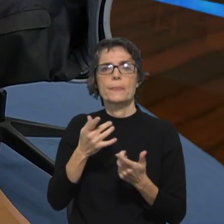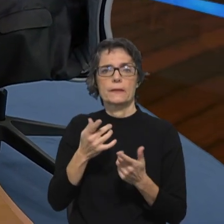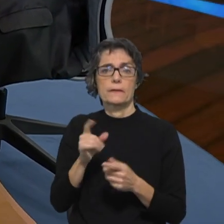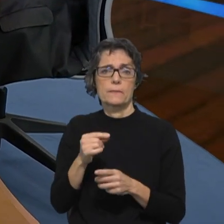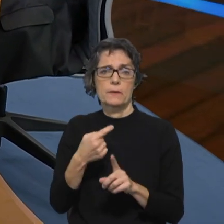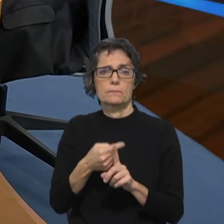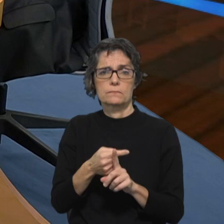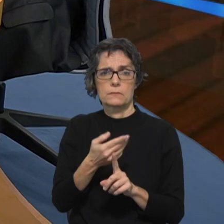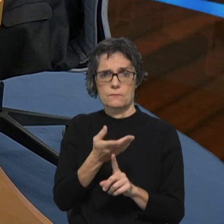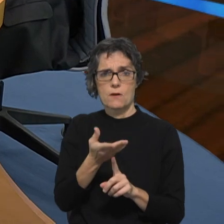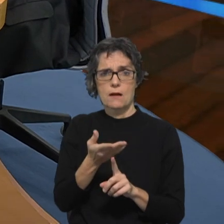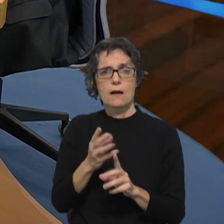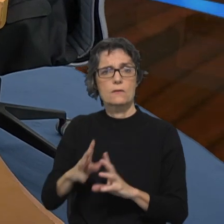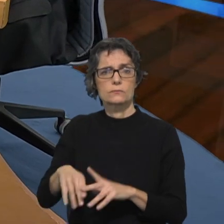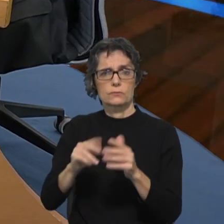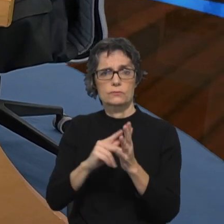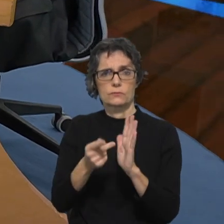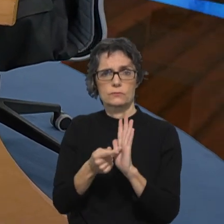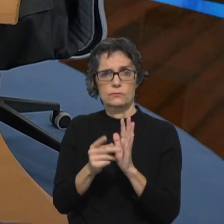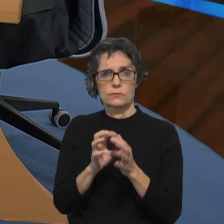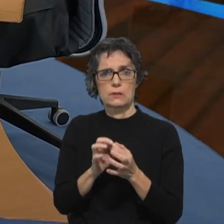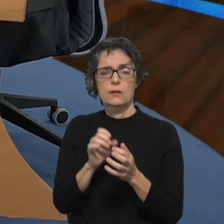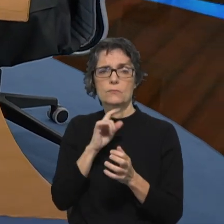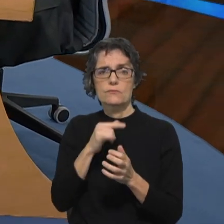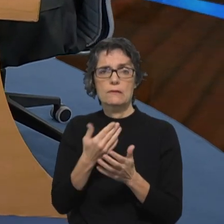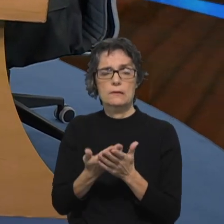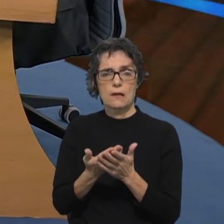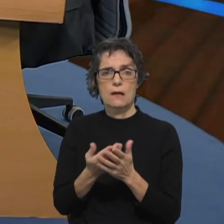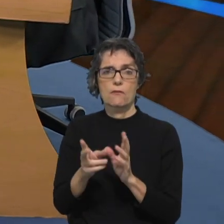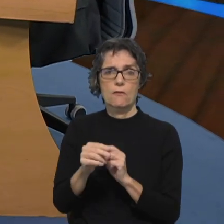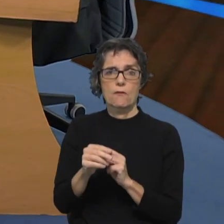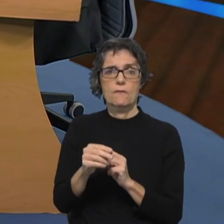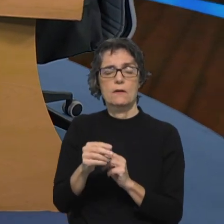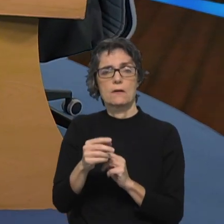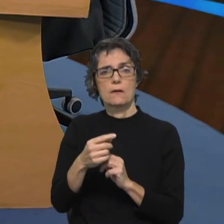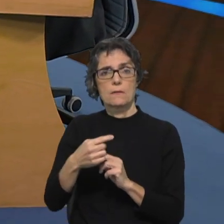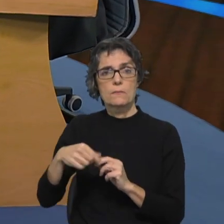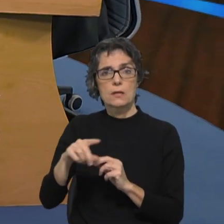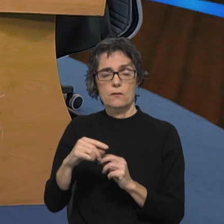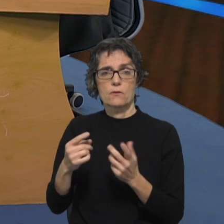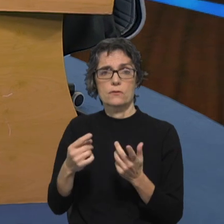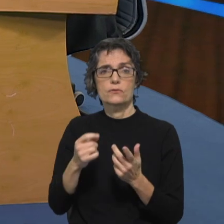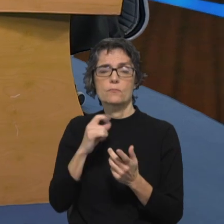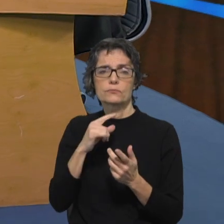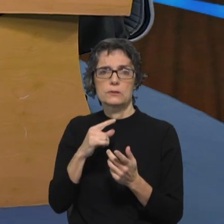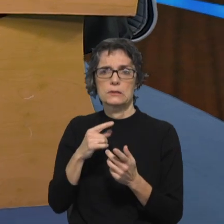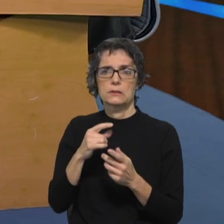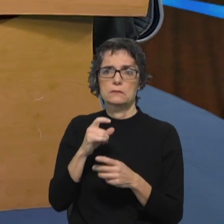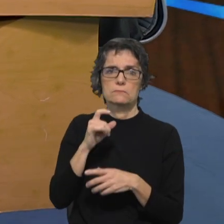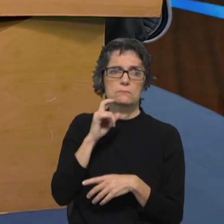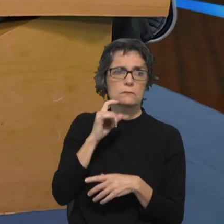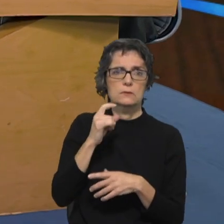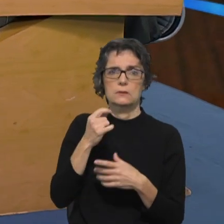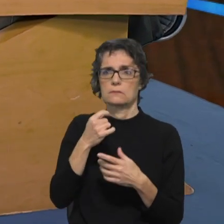que há no progresso tecnológico, a oportunidade que ele nos deu até agora de vencer muitos maus, muitos sofrimentos que